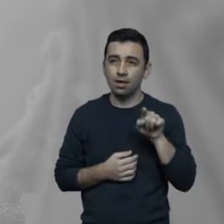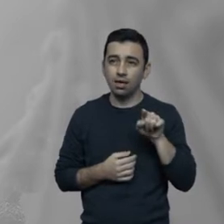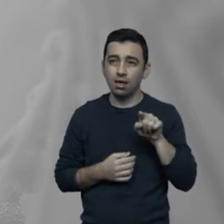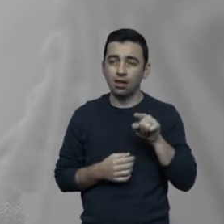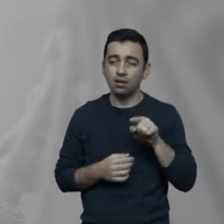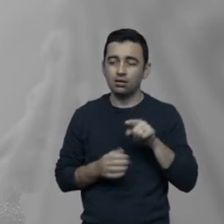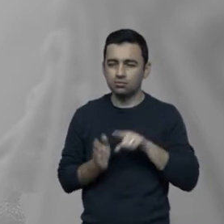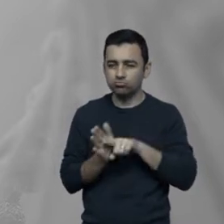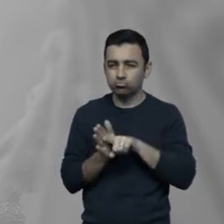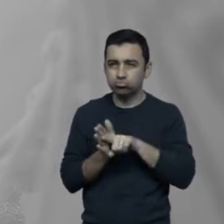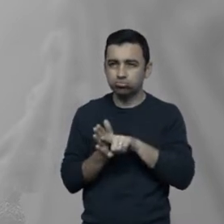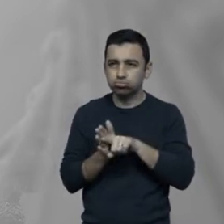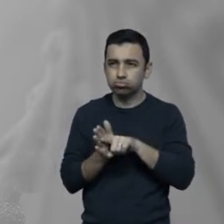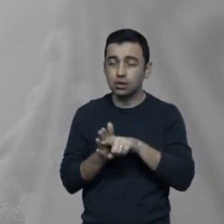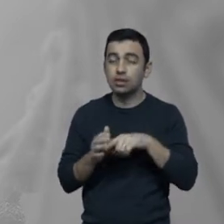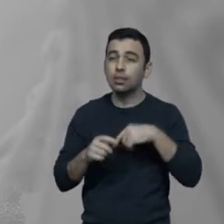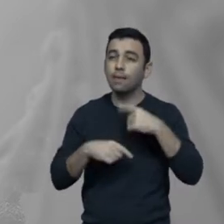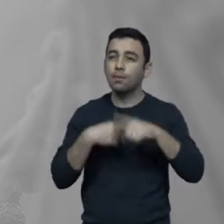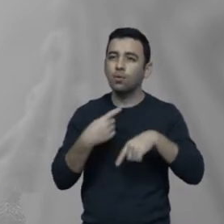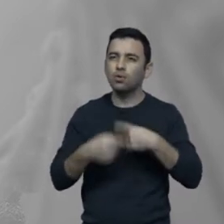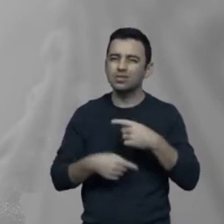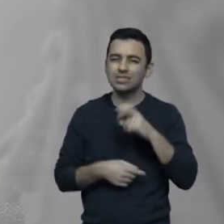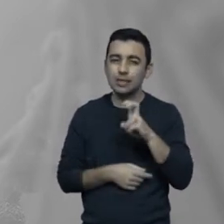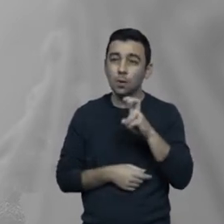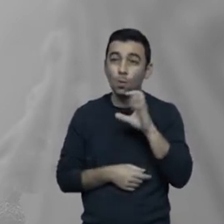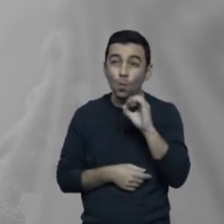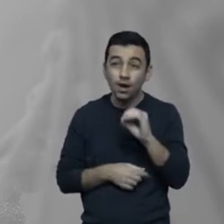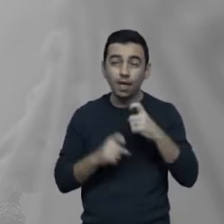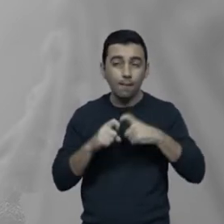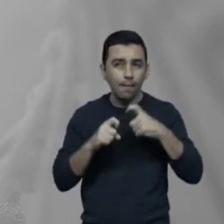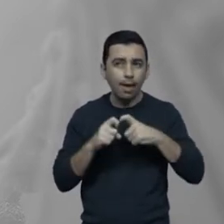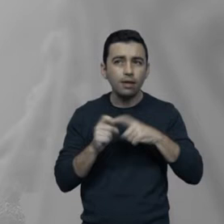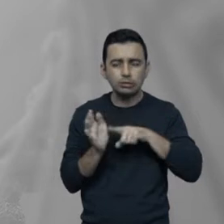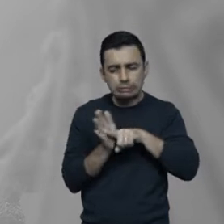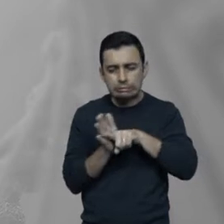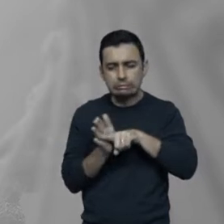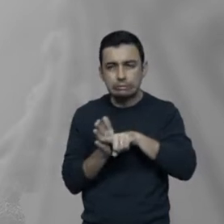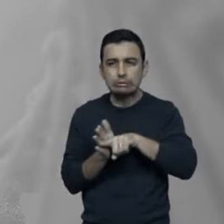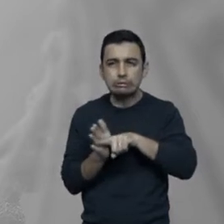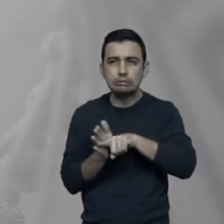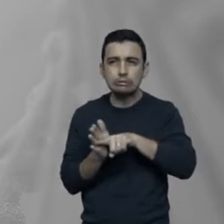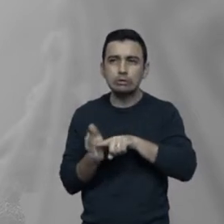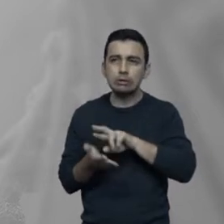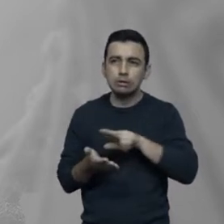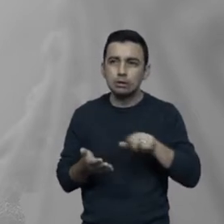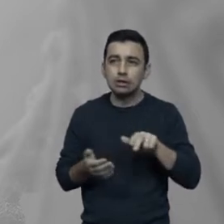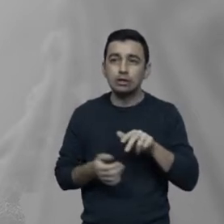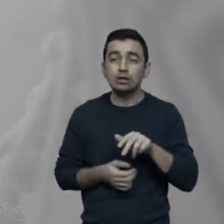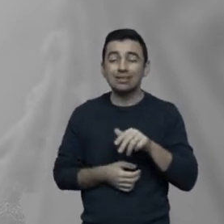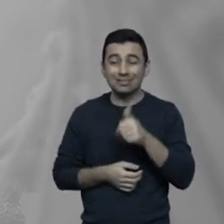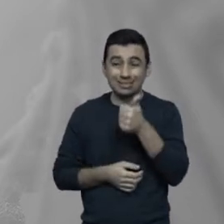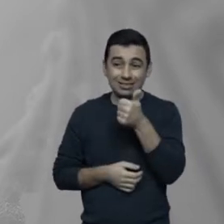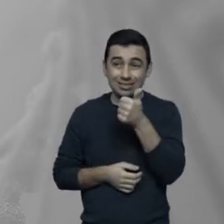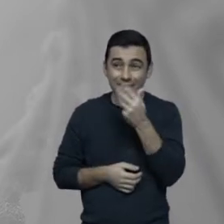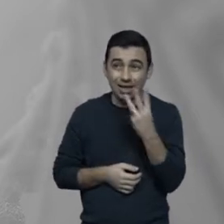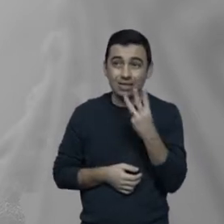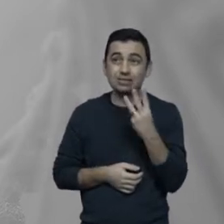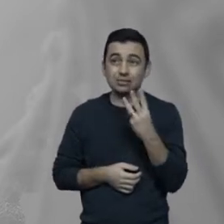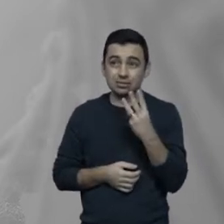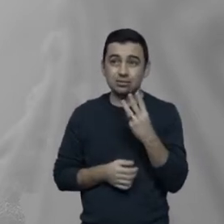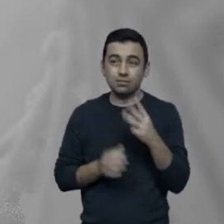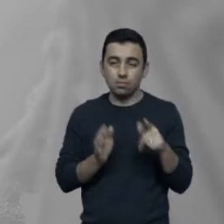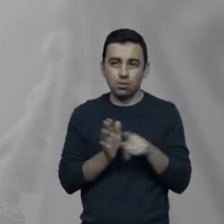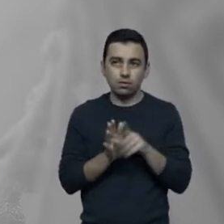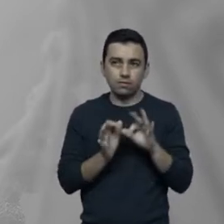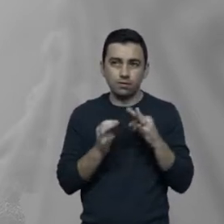após 50 médicos de várias especialidades que ele passou, e de 13 familiares diagnosticados, né, ele